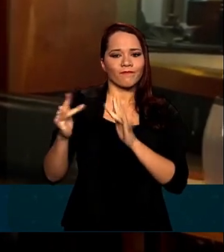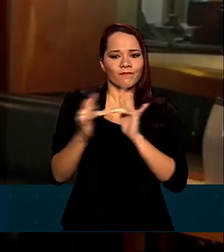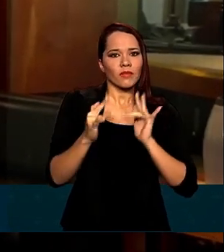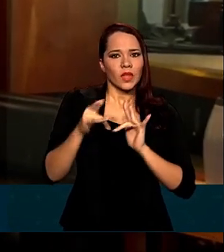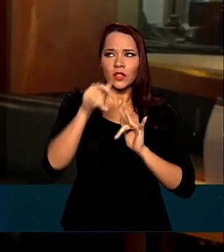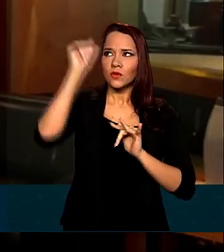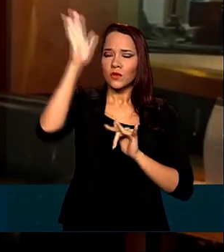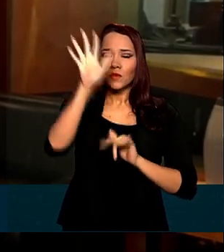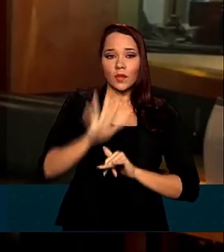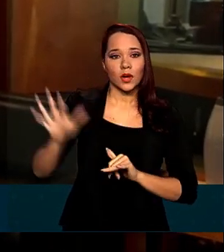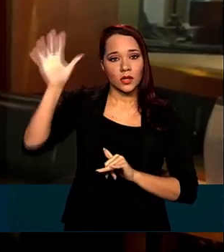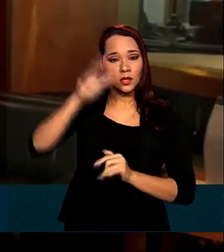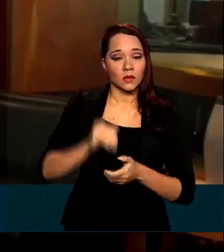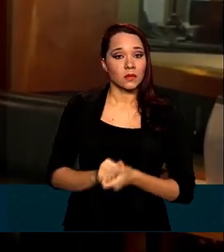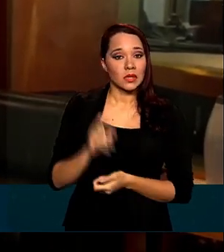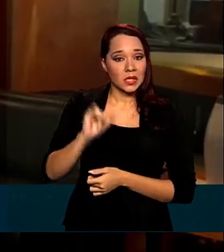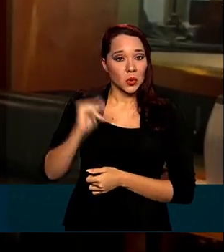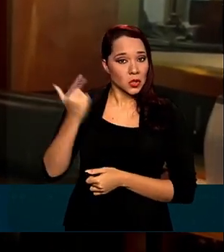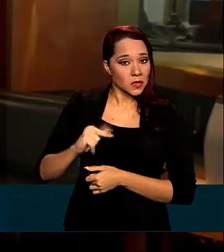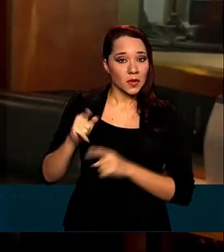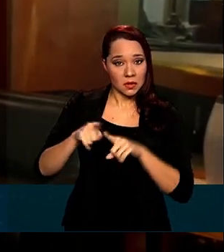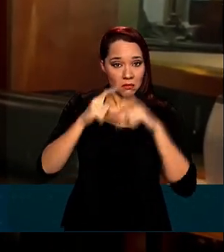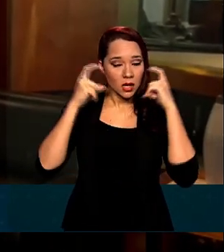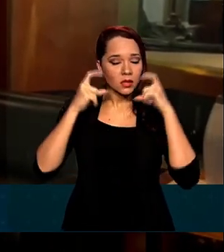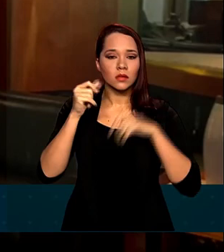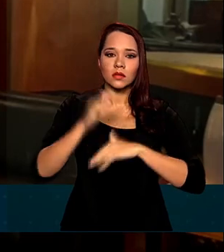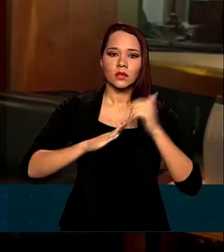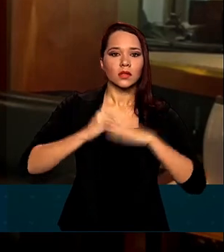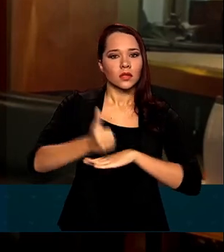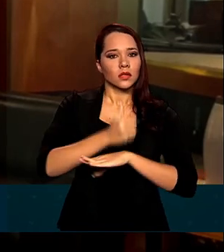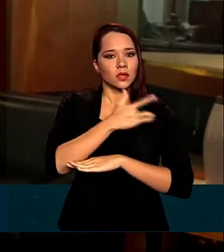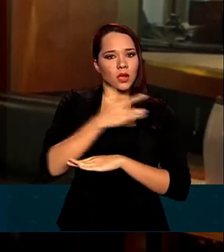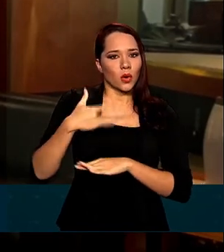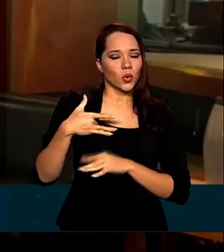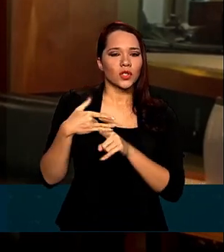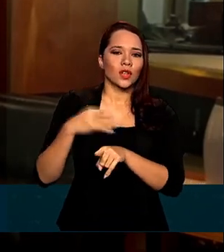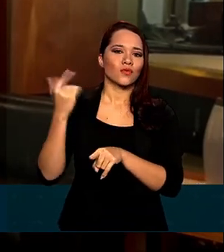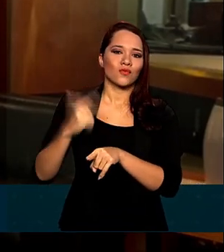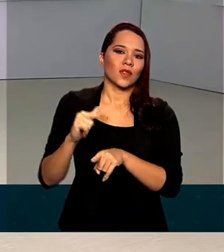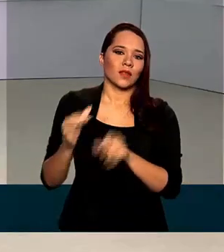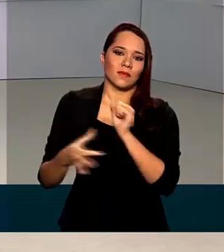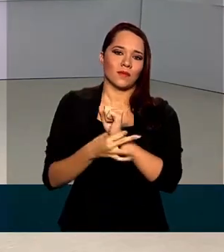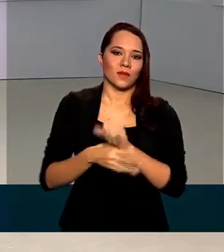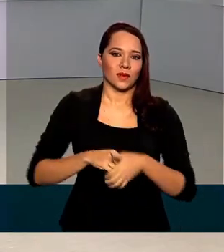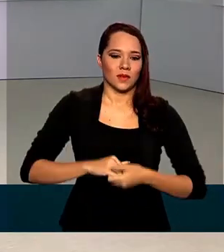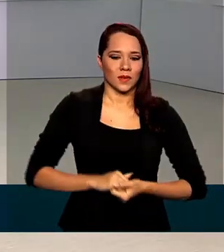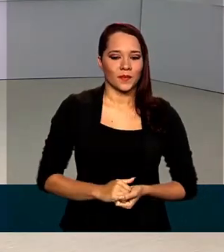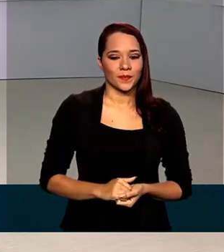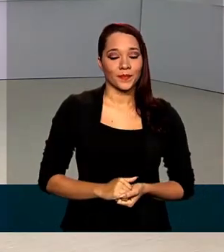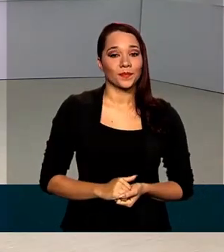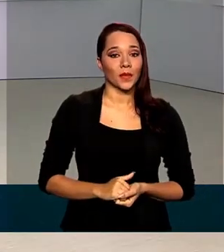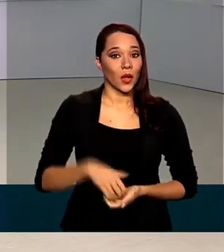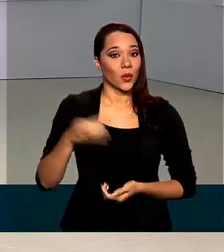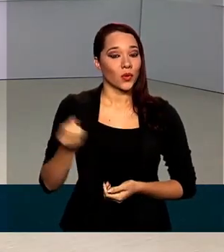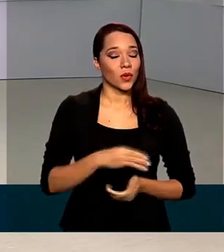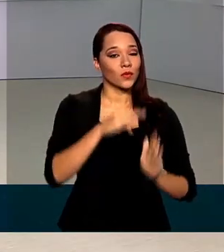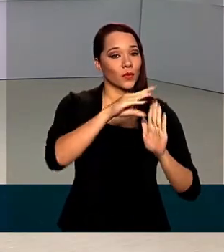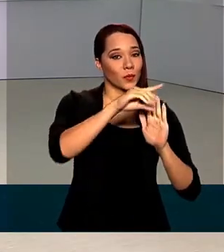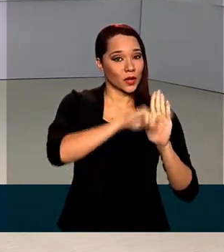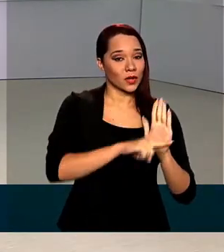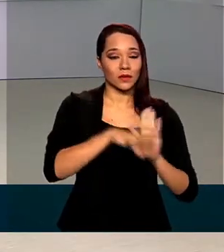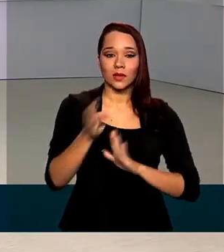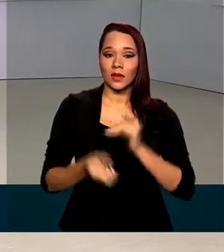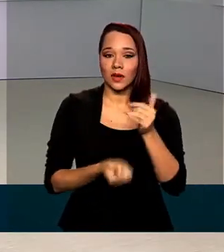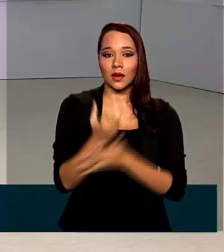cantos do Brasil. Sem isso, nossos profissionais de saúde, nossos bravos heróis, não teriam segurança. Um novo programa foi